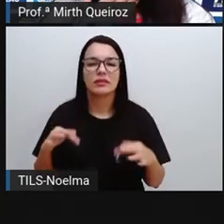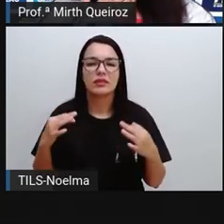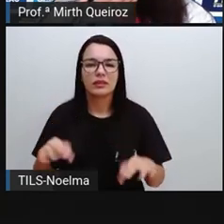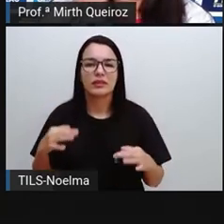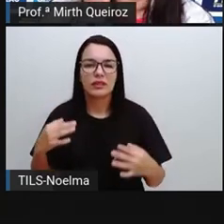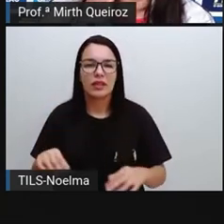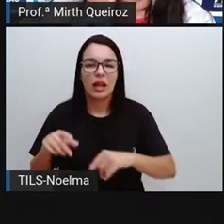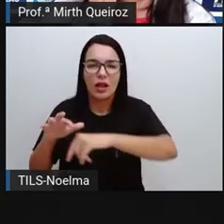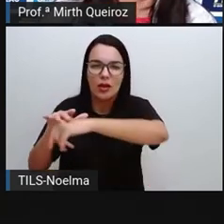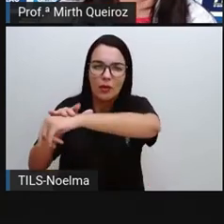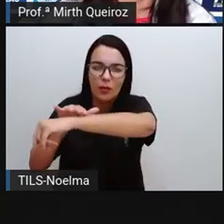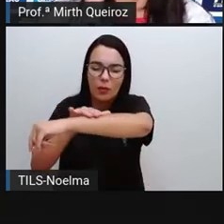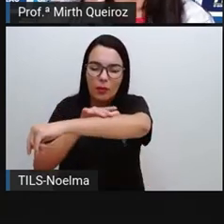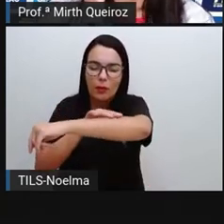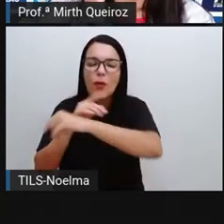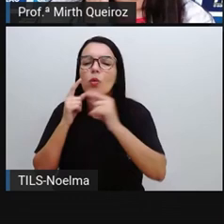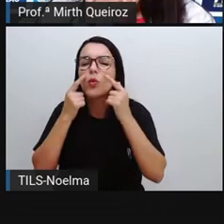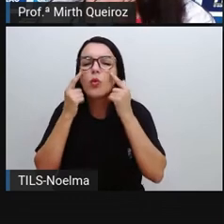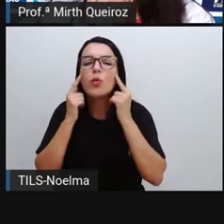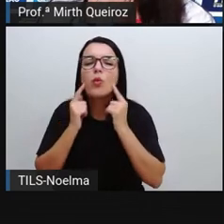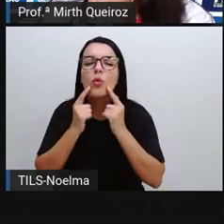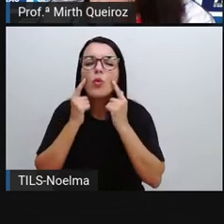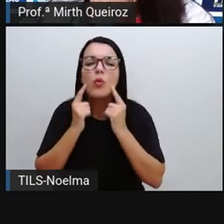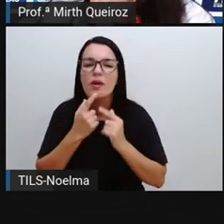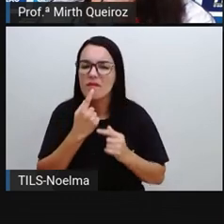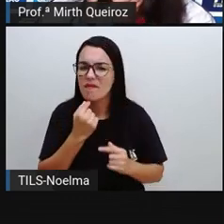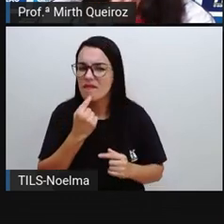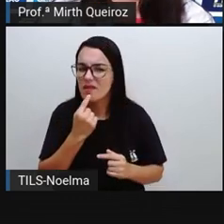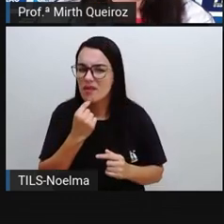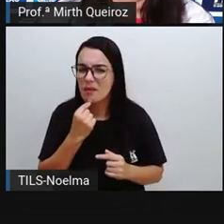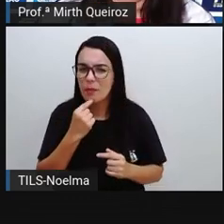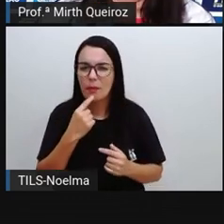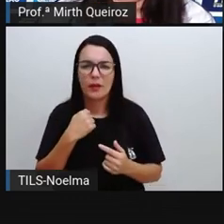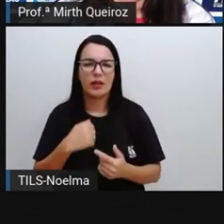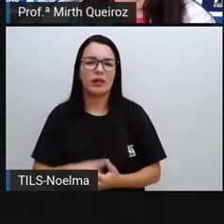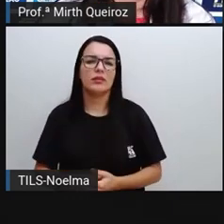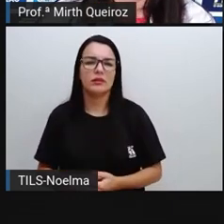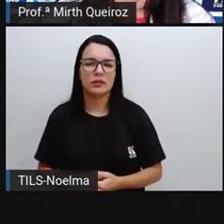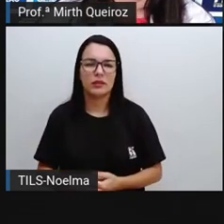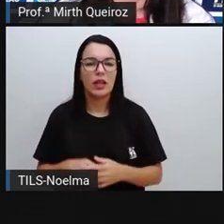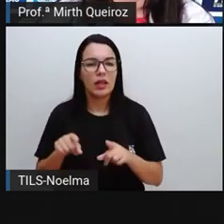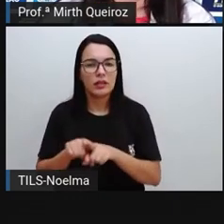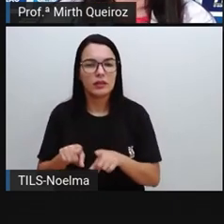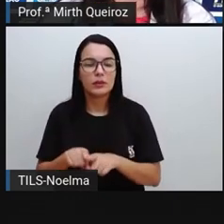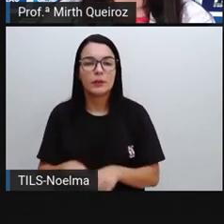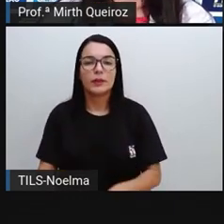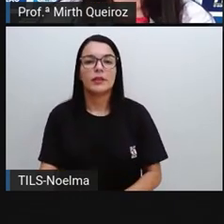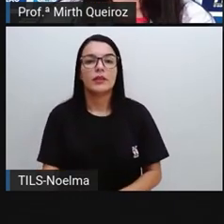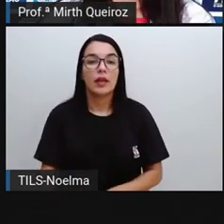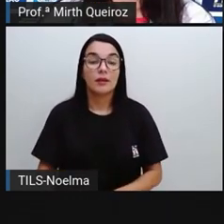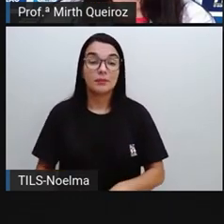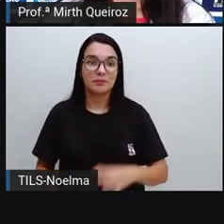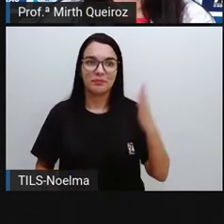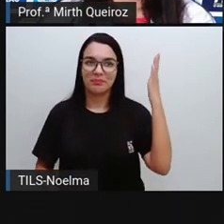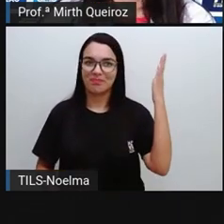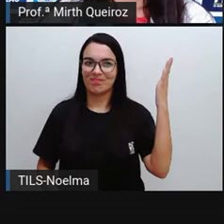né? A gente fica todo rosadinho, com as manchinhas, carocinhos ali rosados, certo?